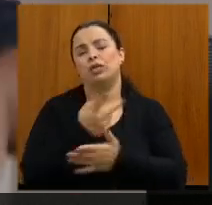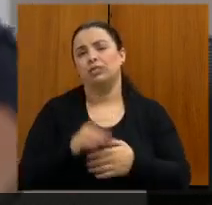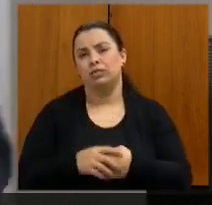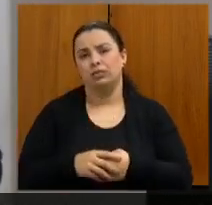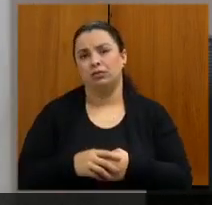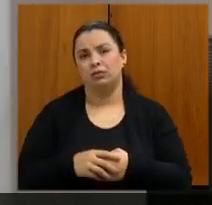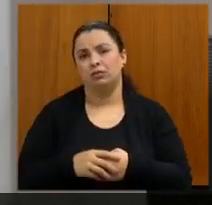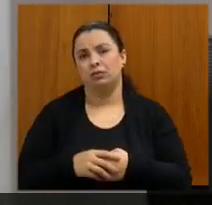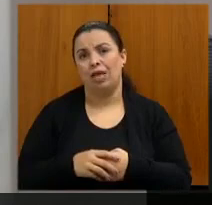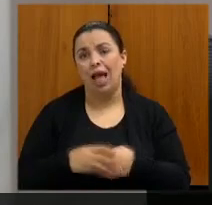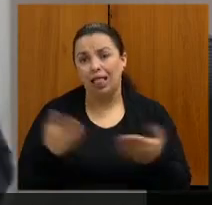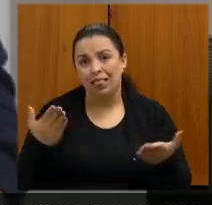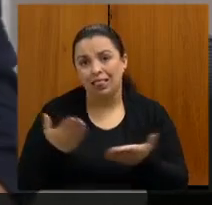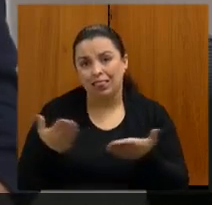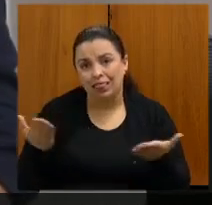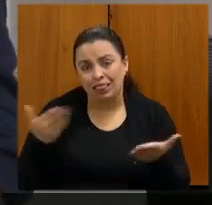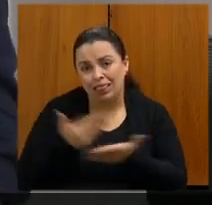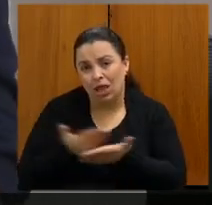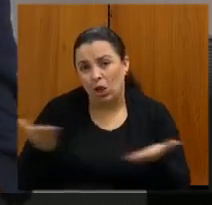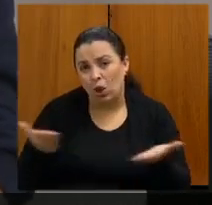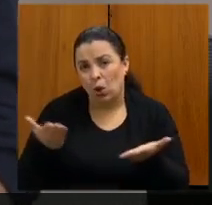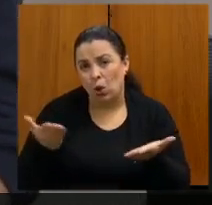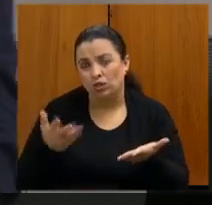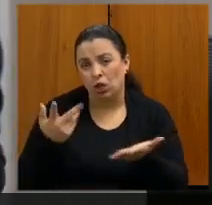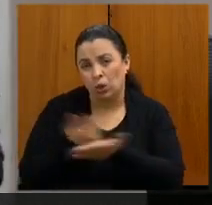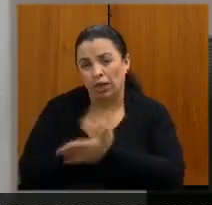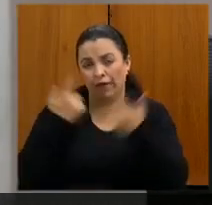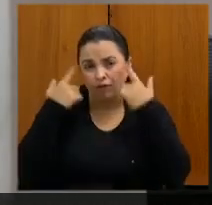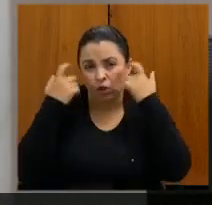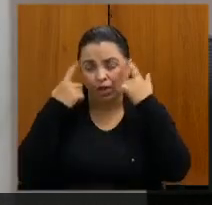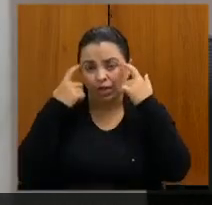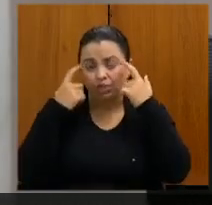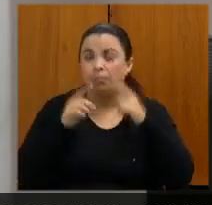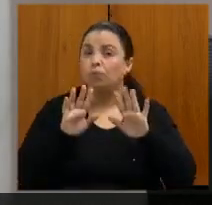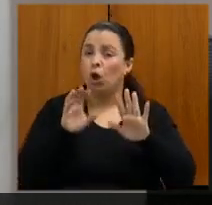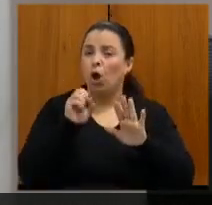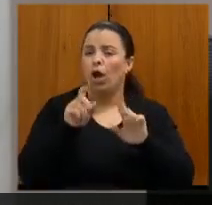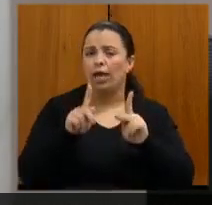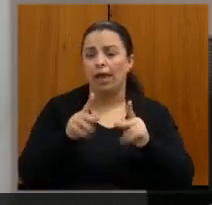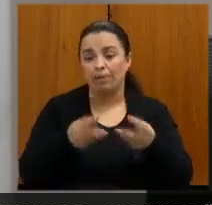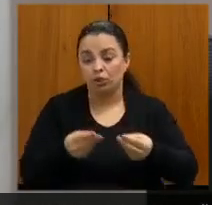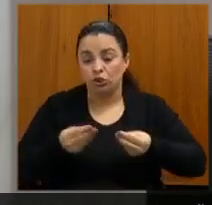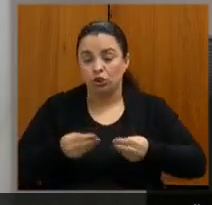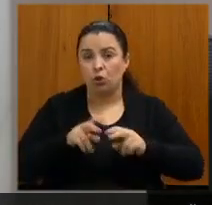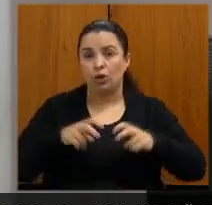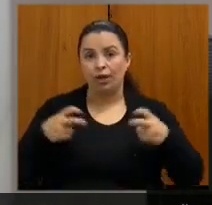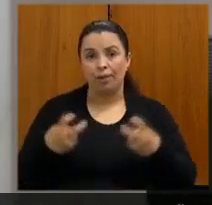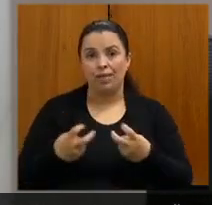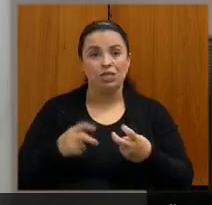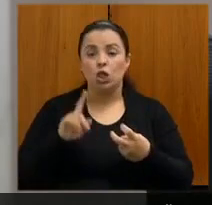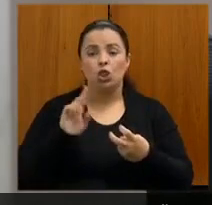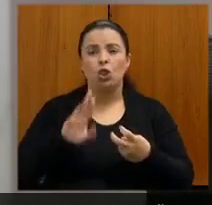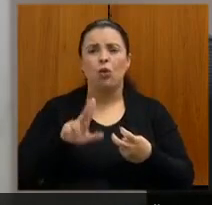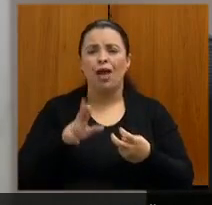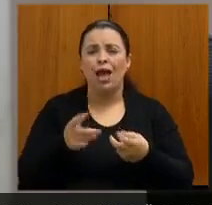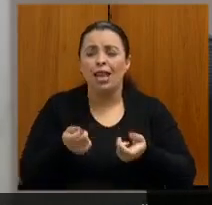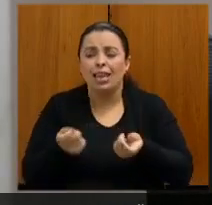na mesa deveria ser não negociada mas imediatamente de anunciada